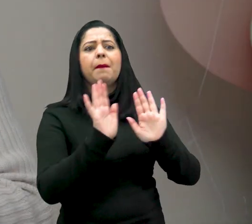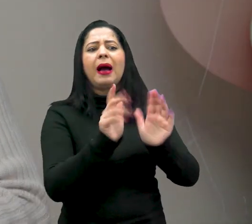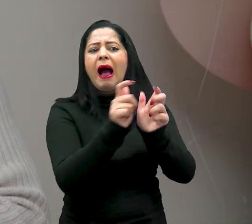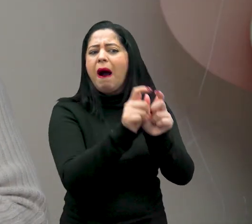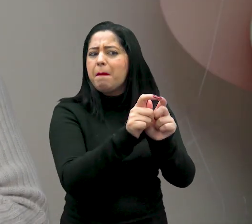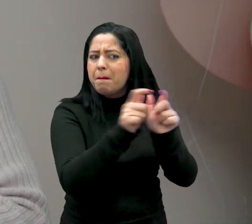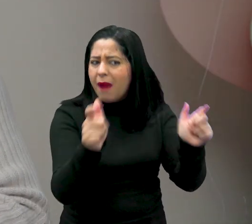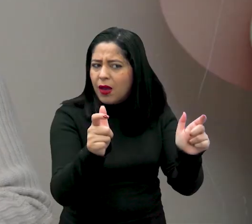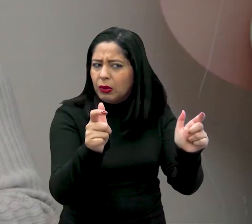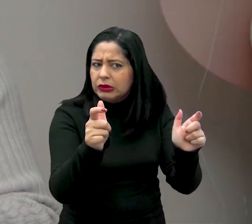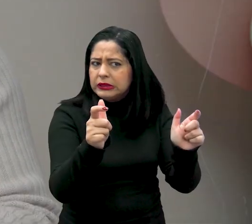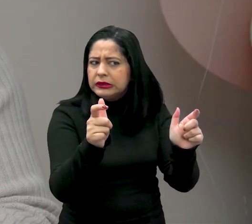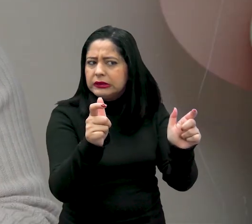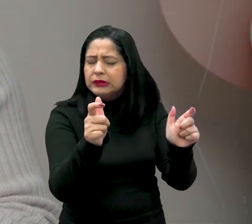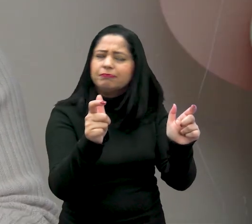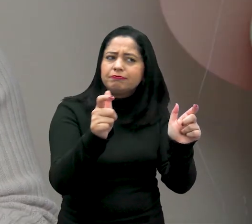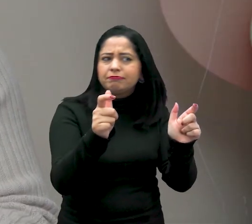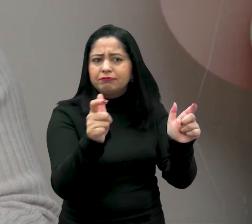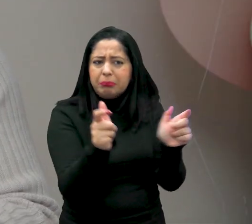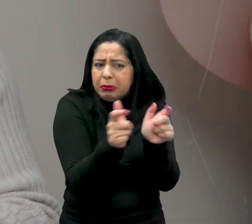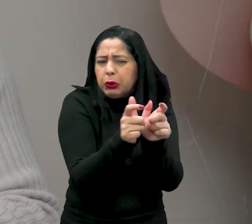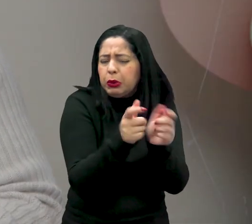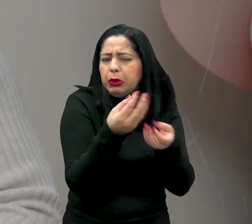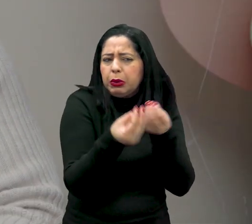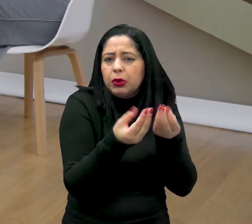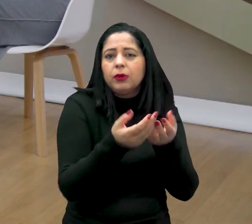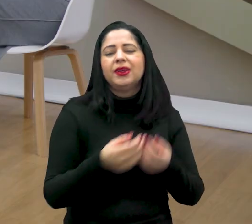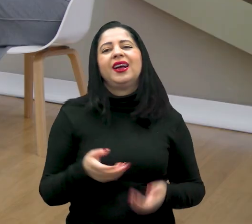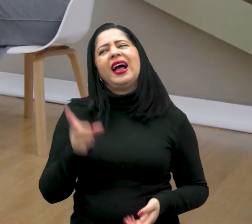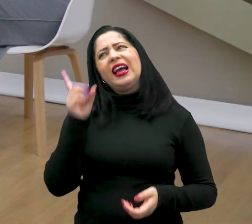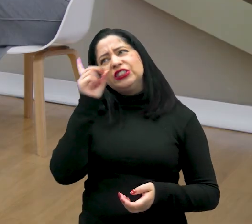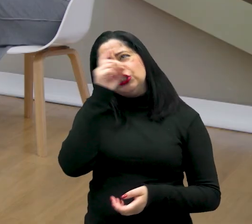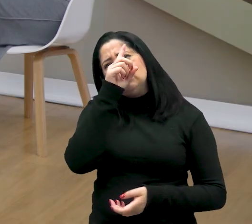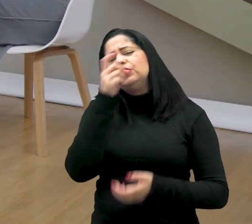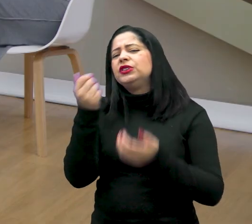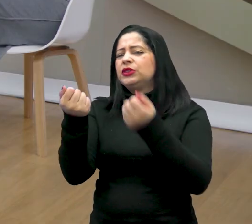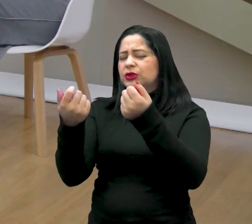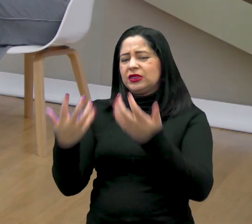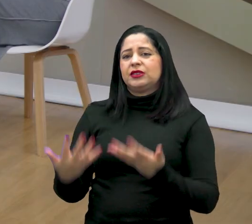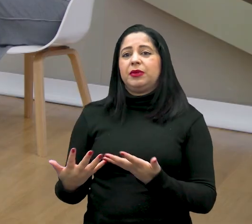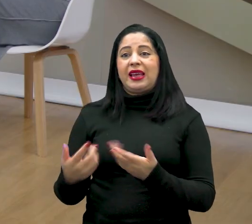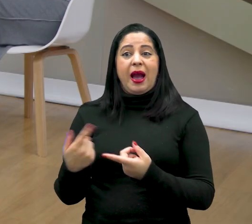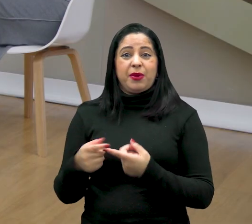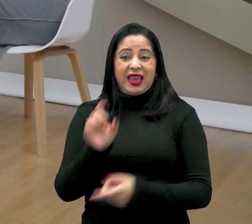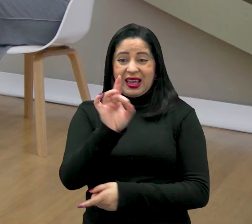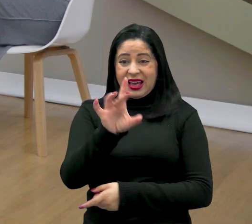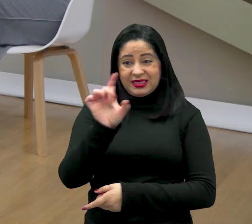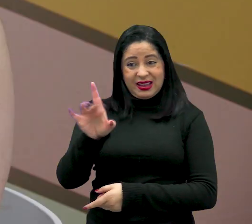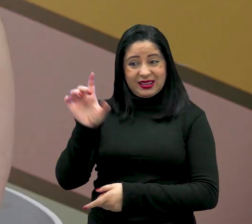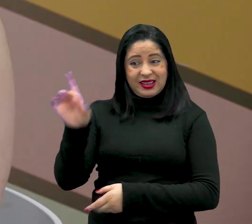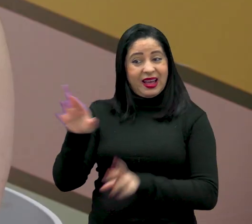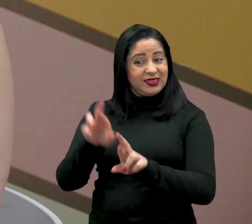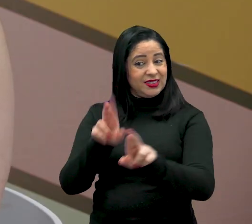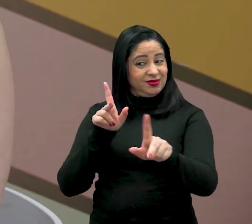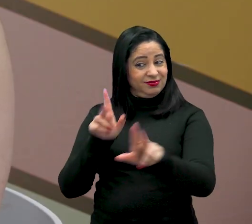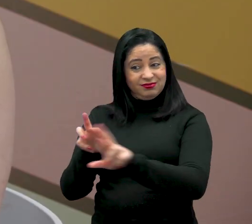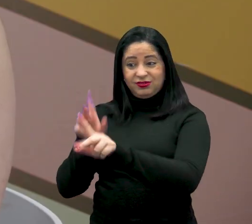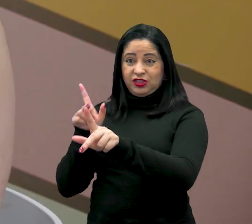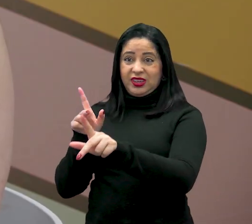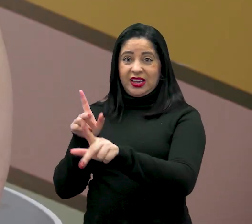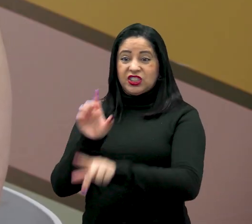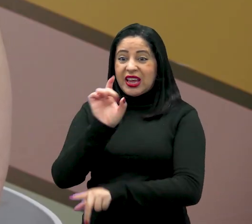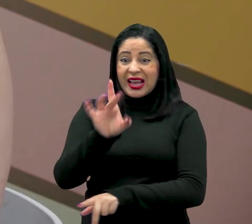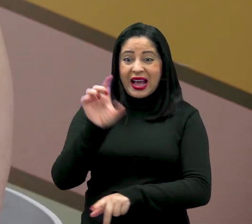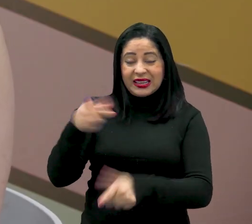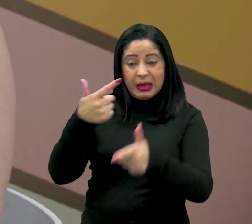a maioria? É a minoria? Como é que é? Difícil falar, assim, cada caso precisa ser avaliado, né?